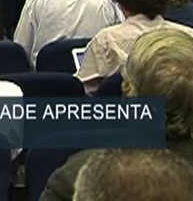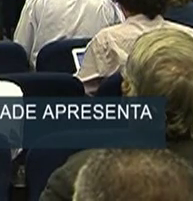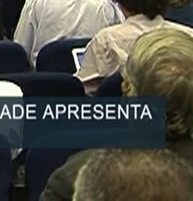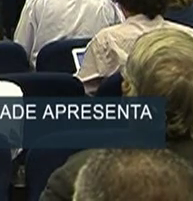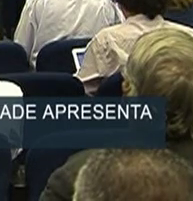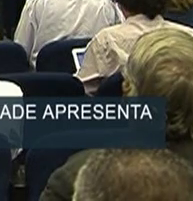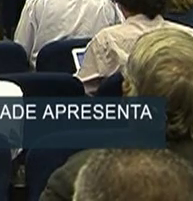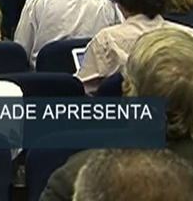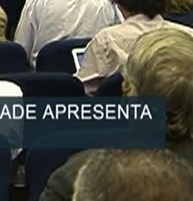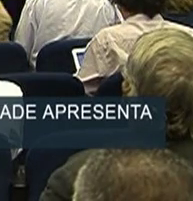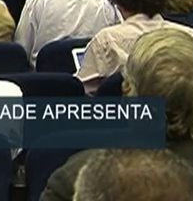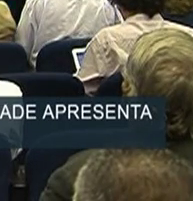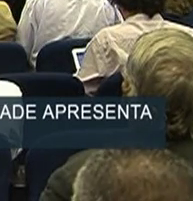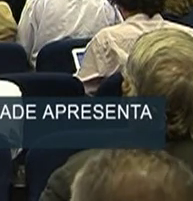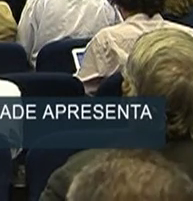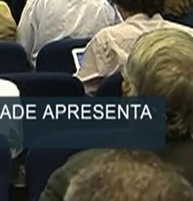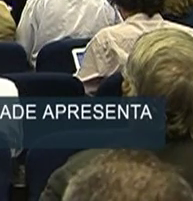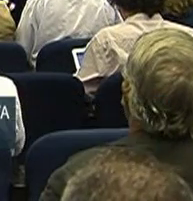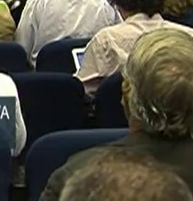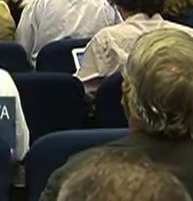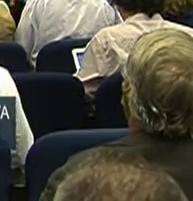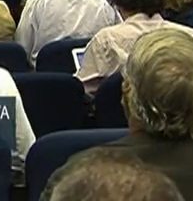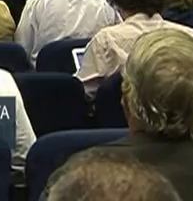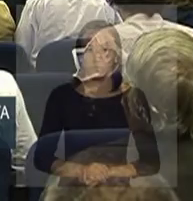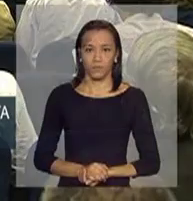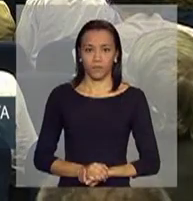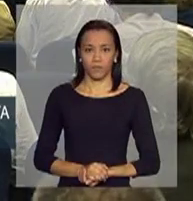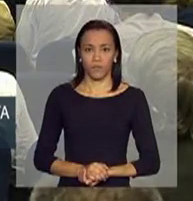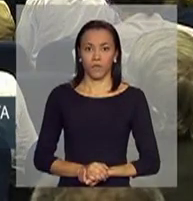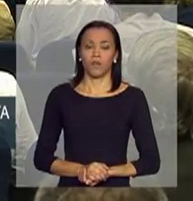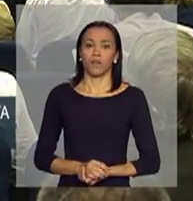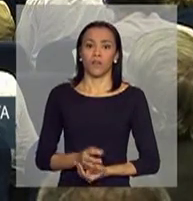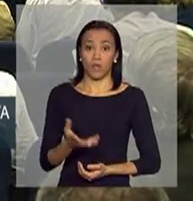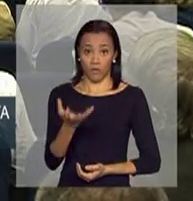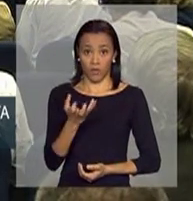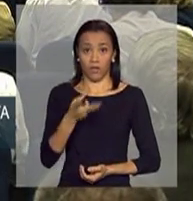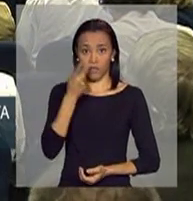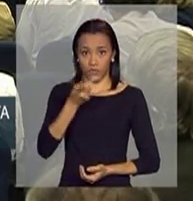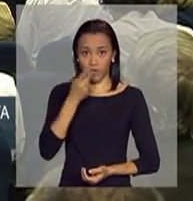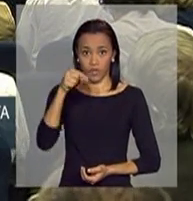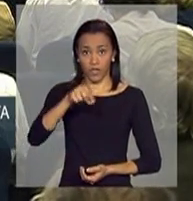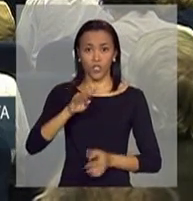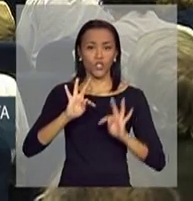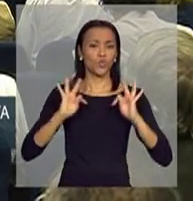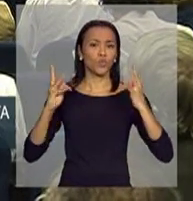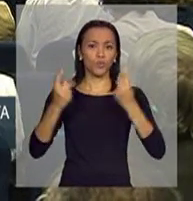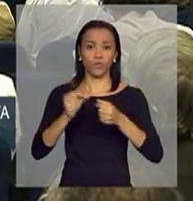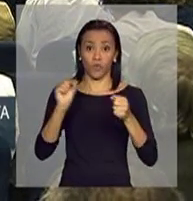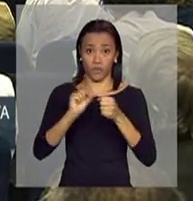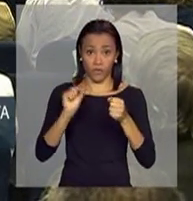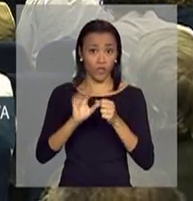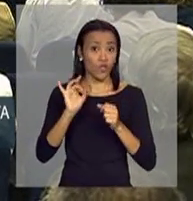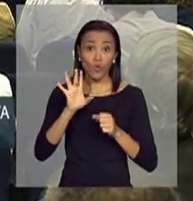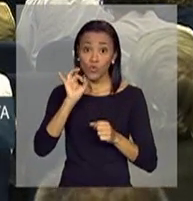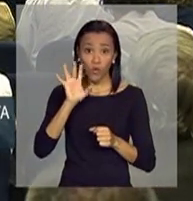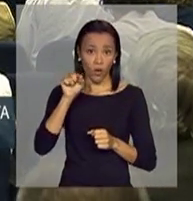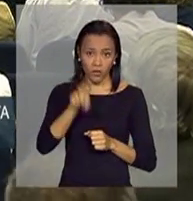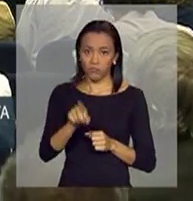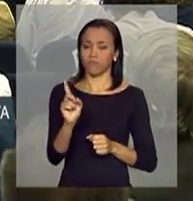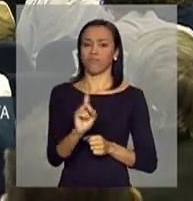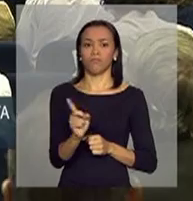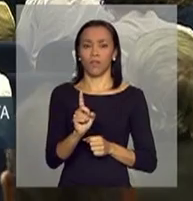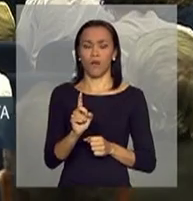Agradecer novamente a professora Heloísa e a sua equipe. Eu também queria dizer que tudo que foi realizado, não só isso, tudo que foi